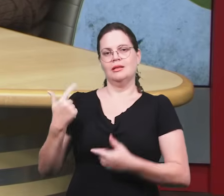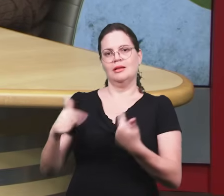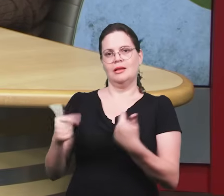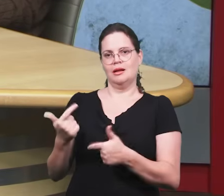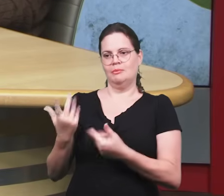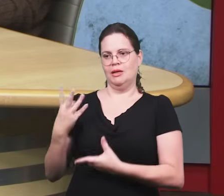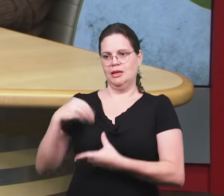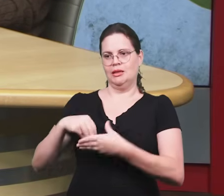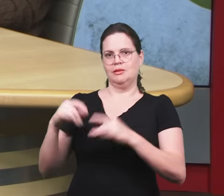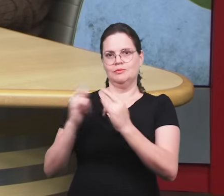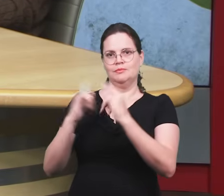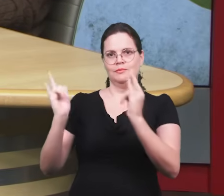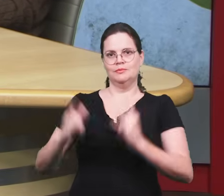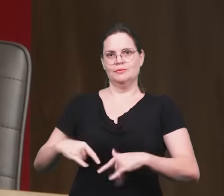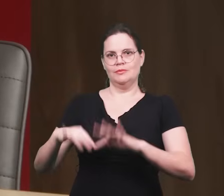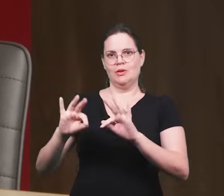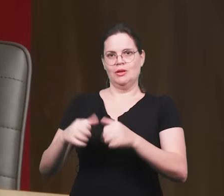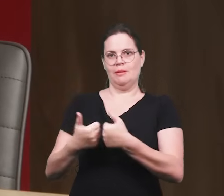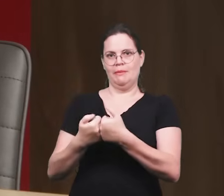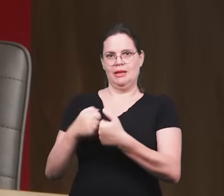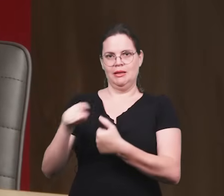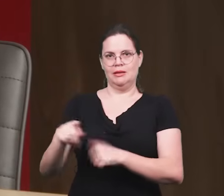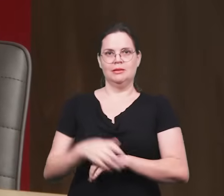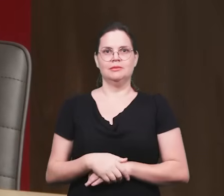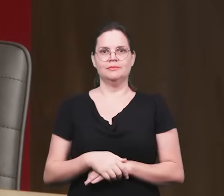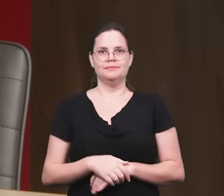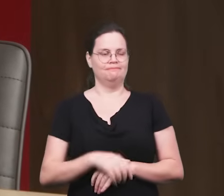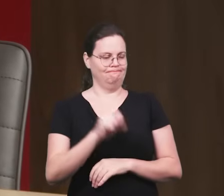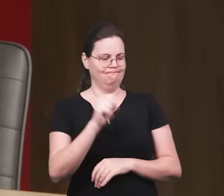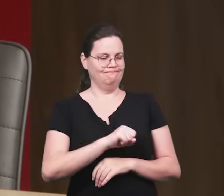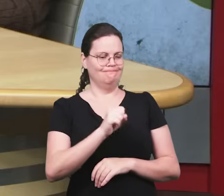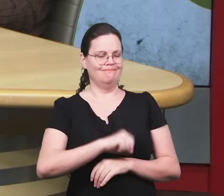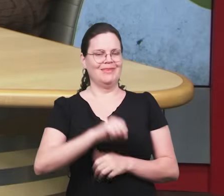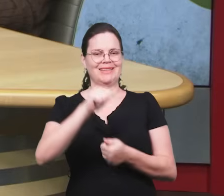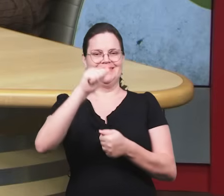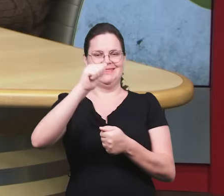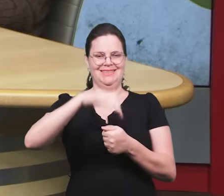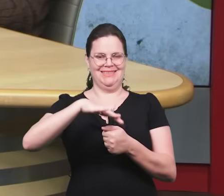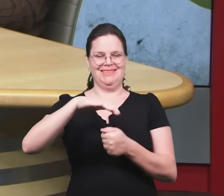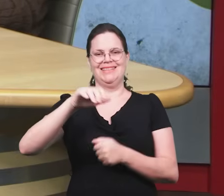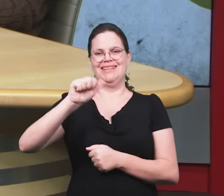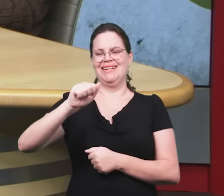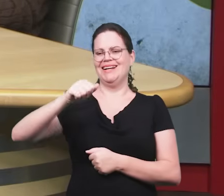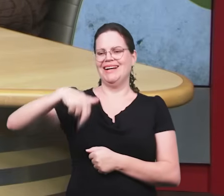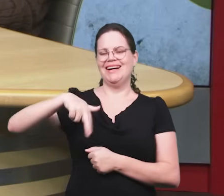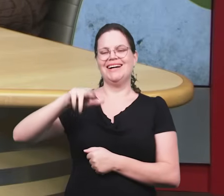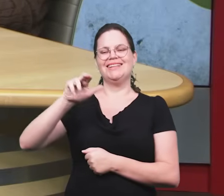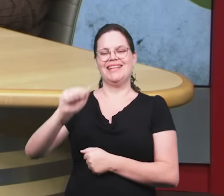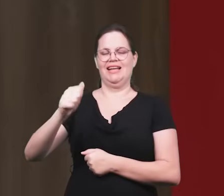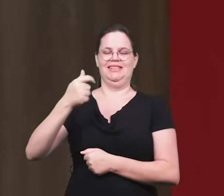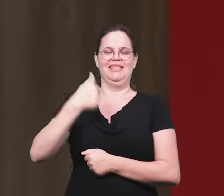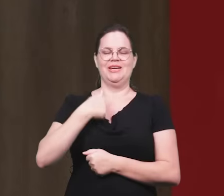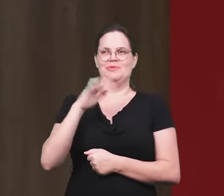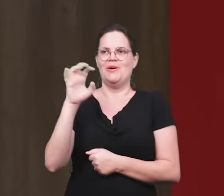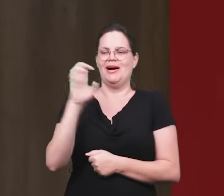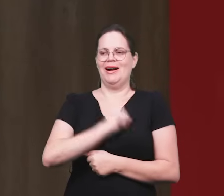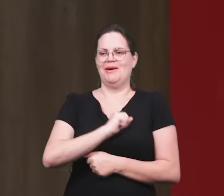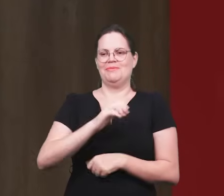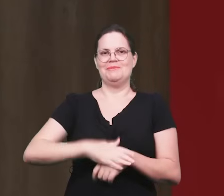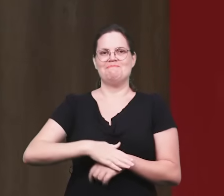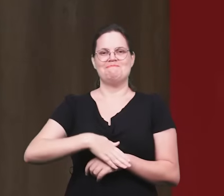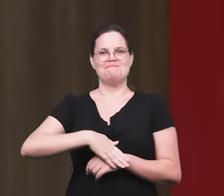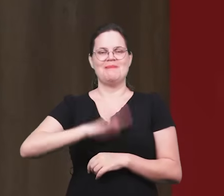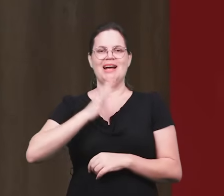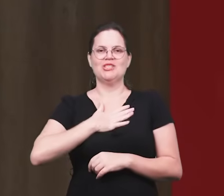Senhor, né? Essa mulher é Ana. Ana é uma história que eu acho particularmente uma das mulheres bíblicas que eu mais gosto,